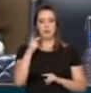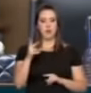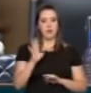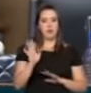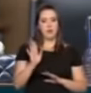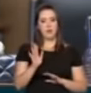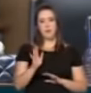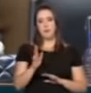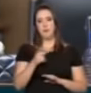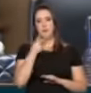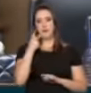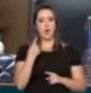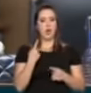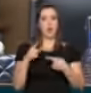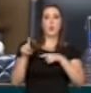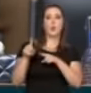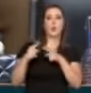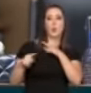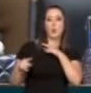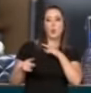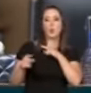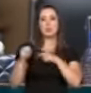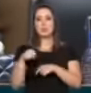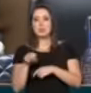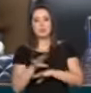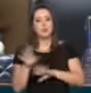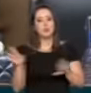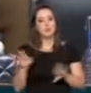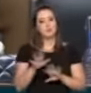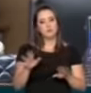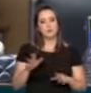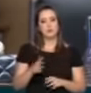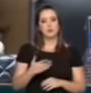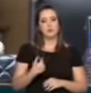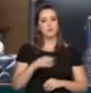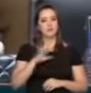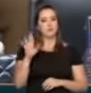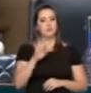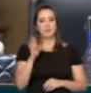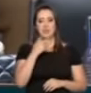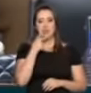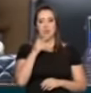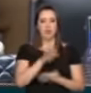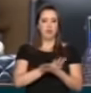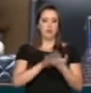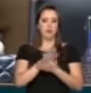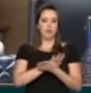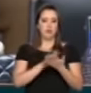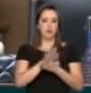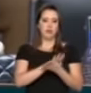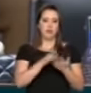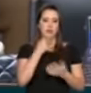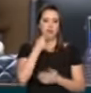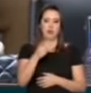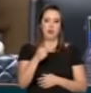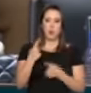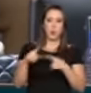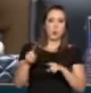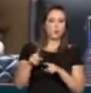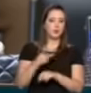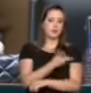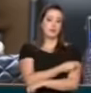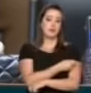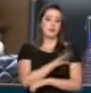da área da saúde, não estou aqui para acusar vacinação. Não estou aqui para fazer nenhum tipo de apologia anti-vacinação. Mas